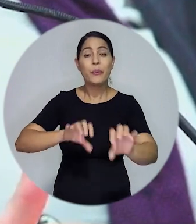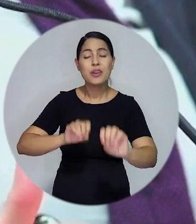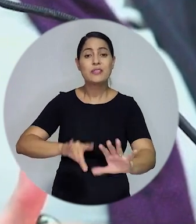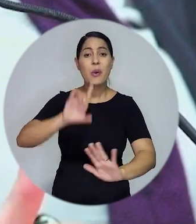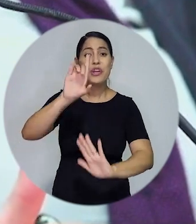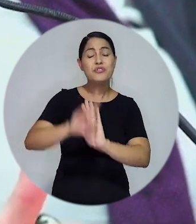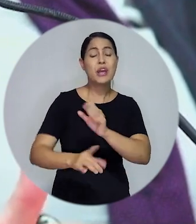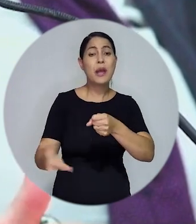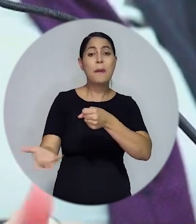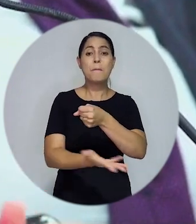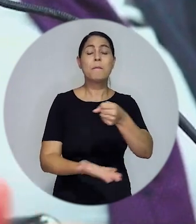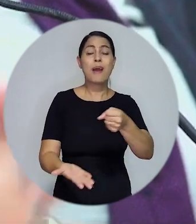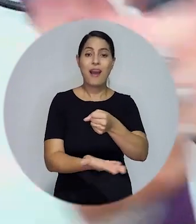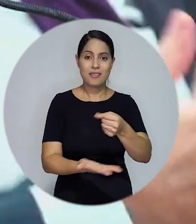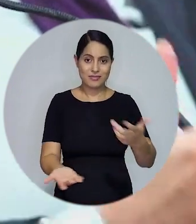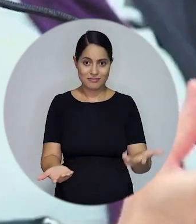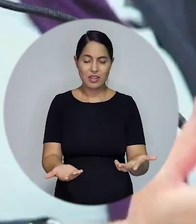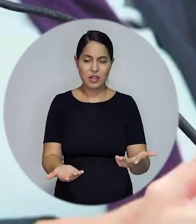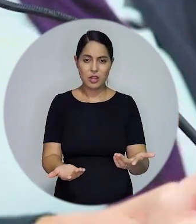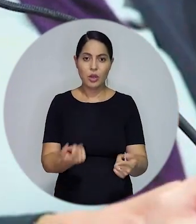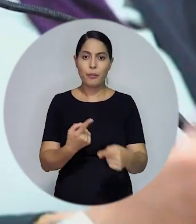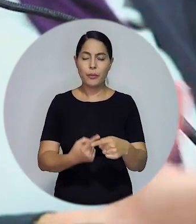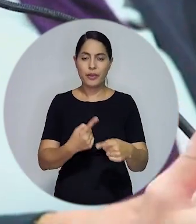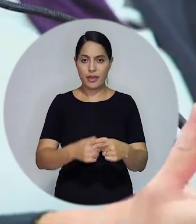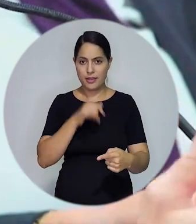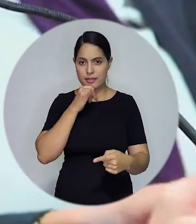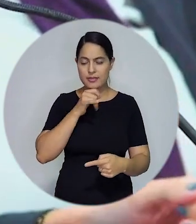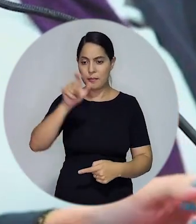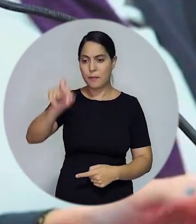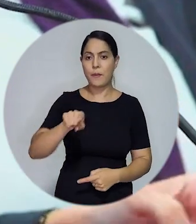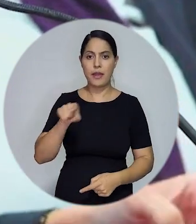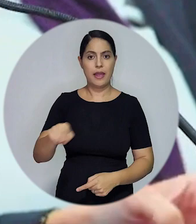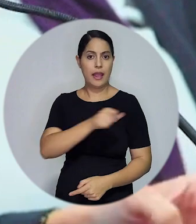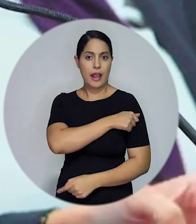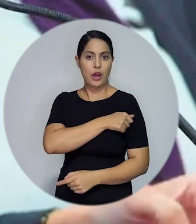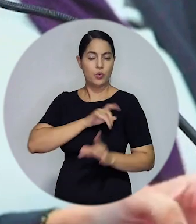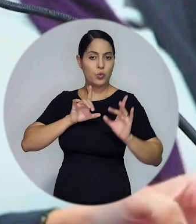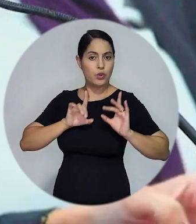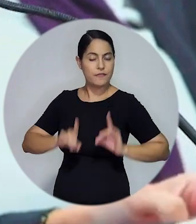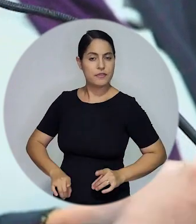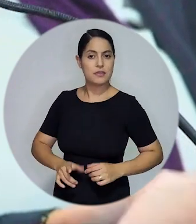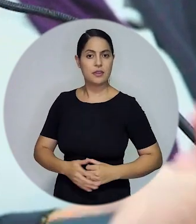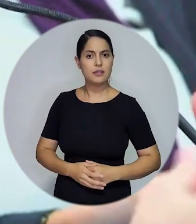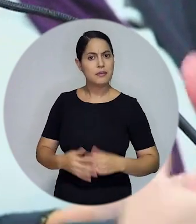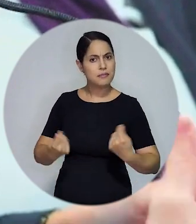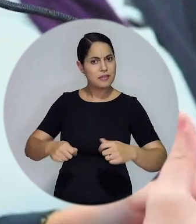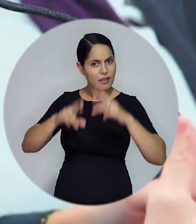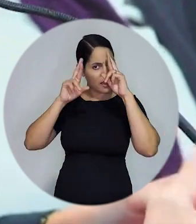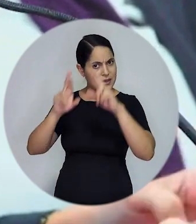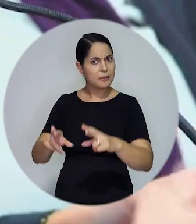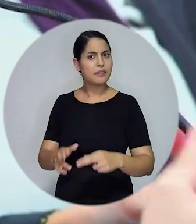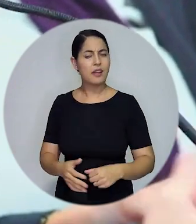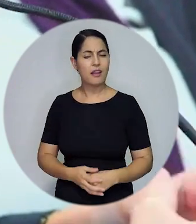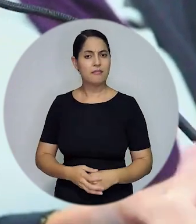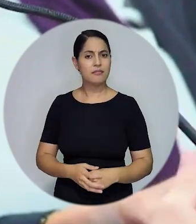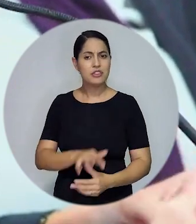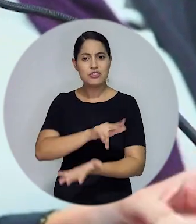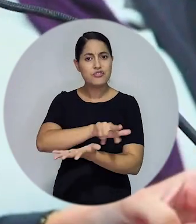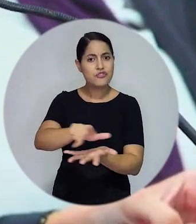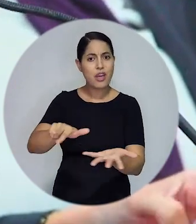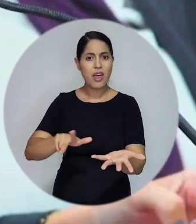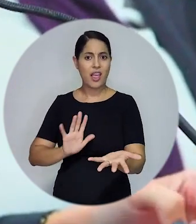direitos humanos básicos, respeitar um aluno, uma aluna com deficiência, entender como é importante se